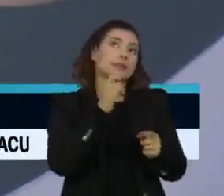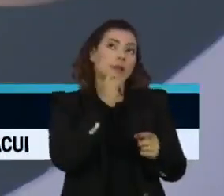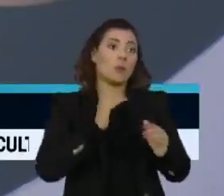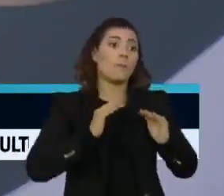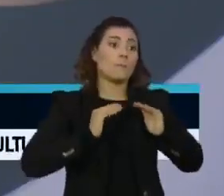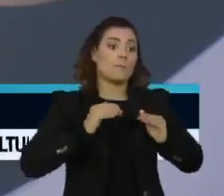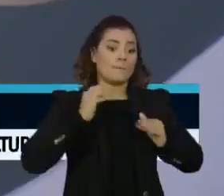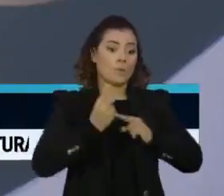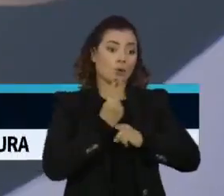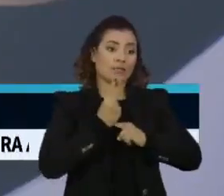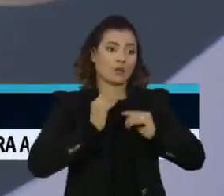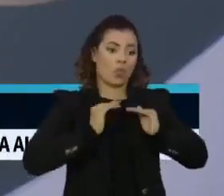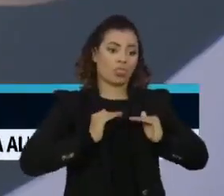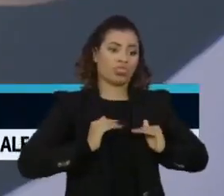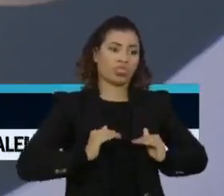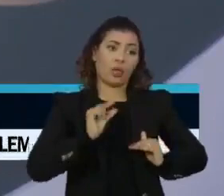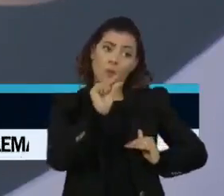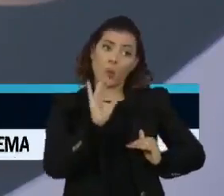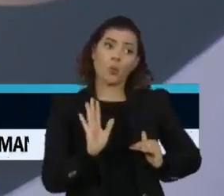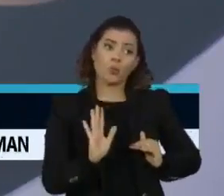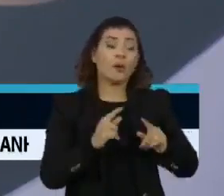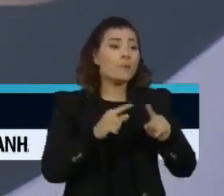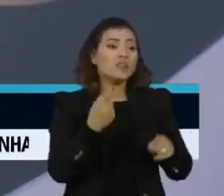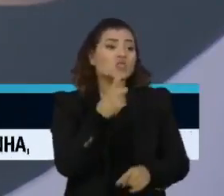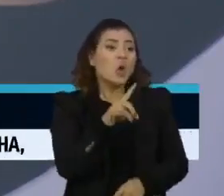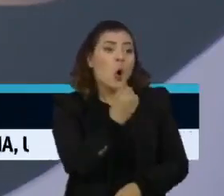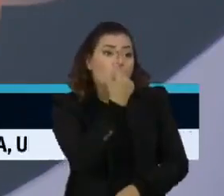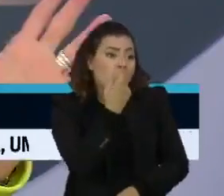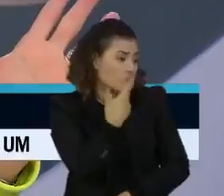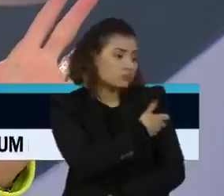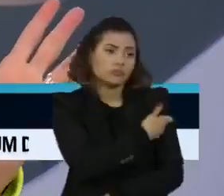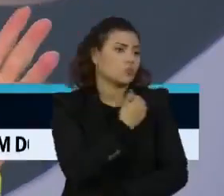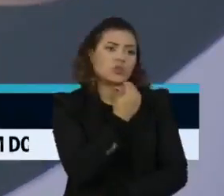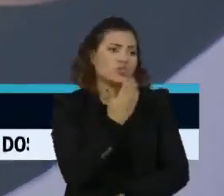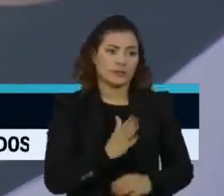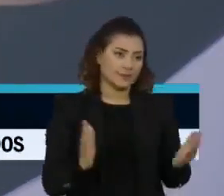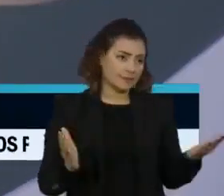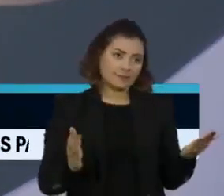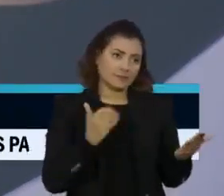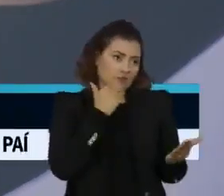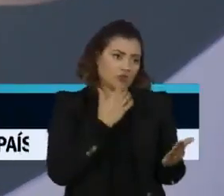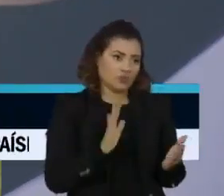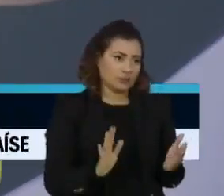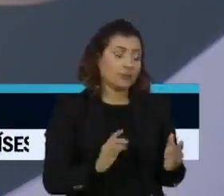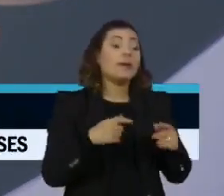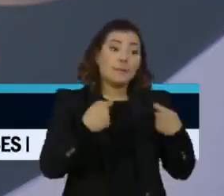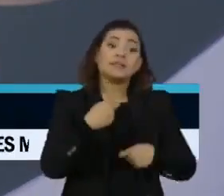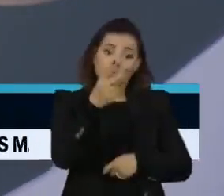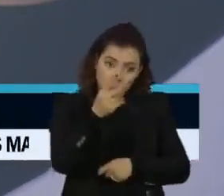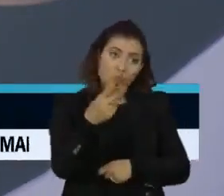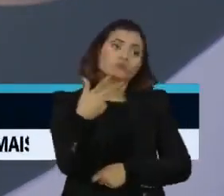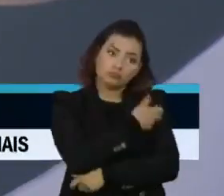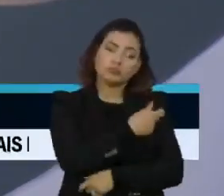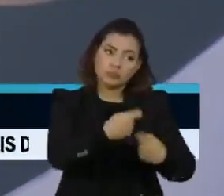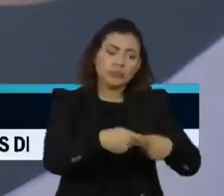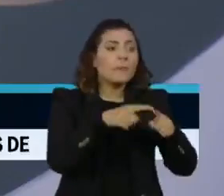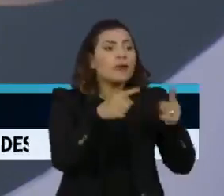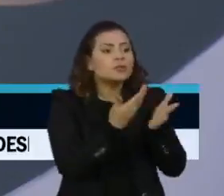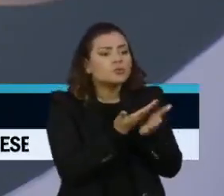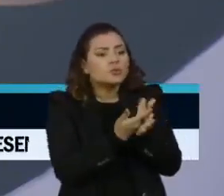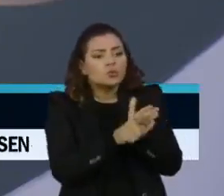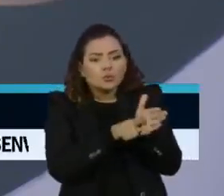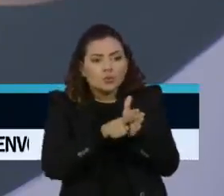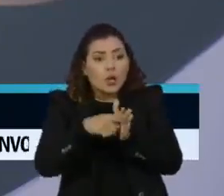ter menor proteção o que não pode é ficar com uma dose só daí não tá valendo Porque nós não temos nenhum dado no